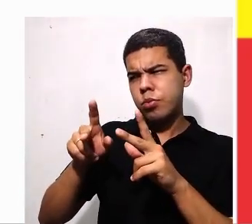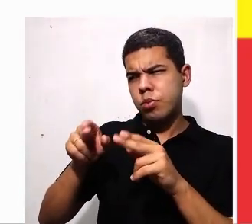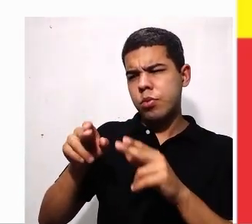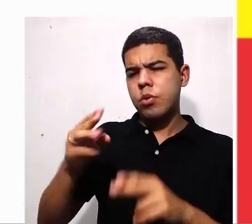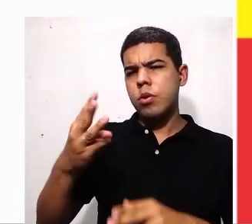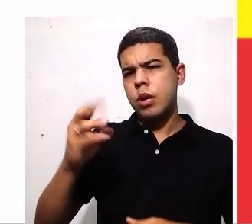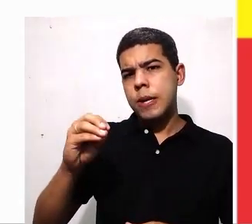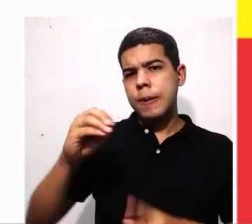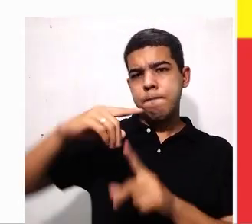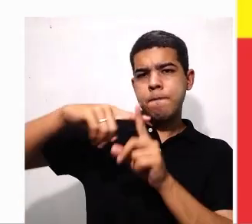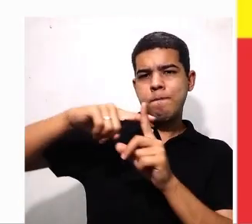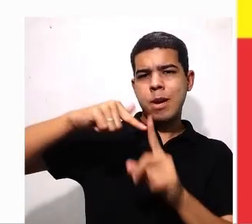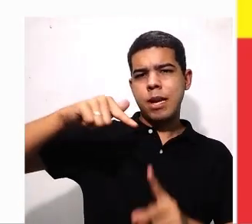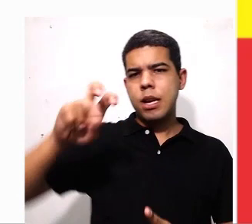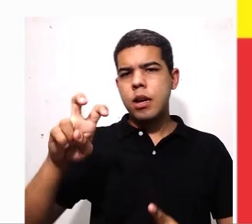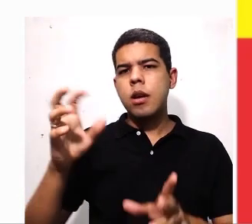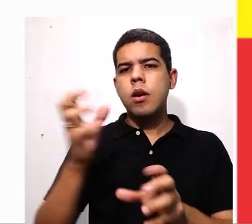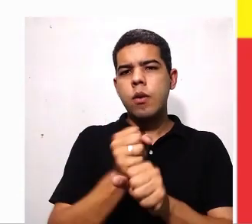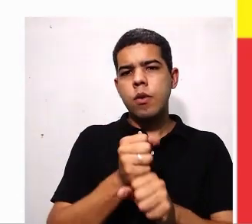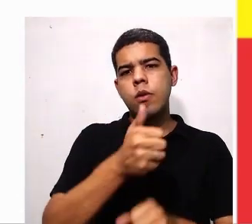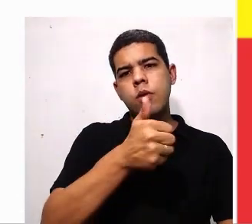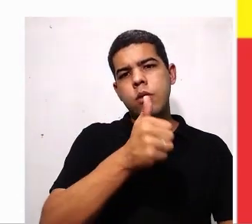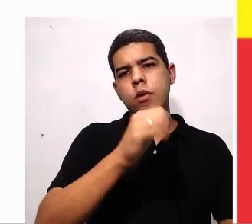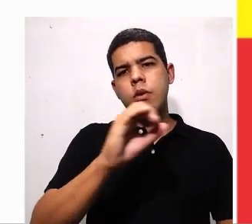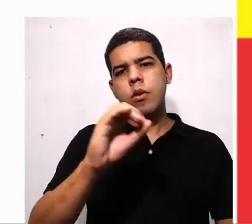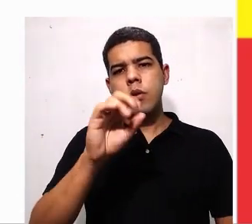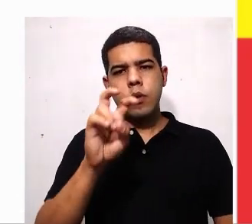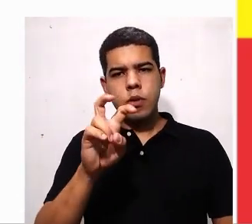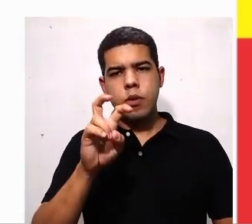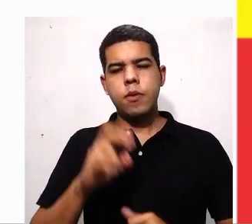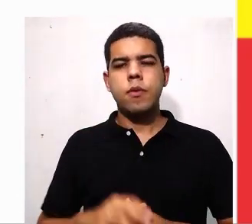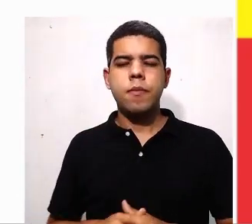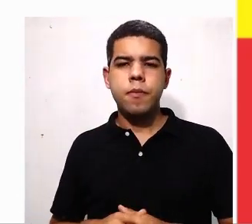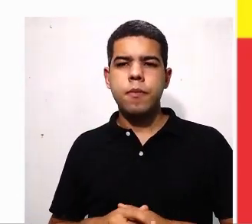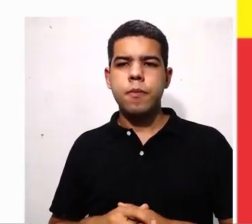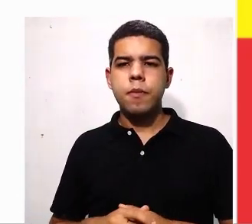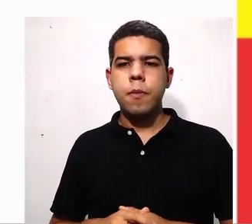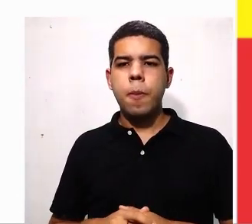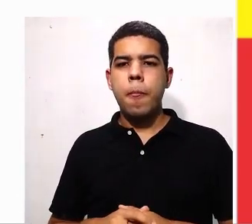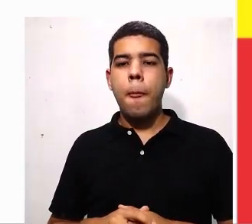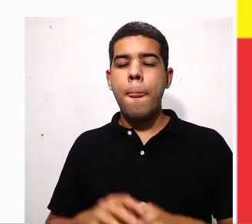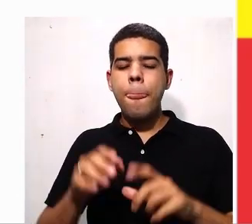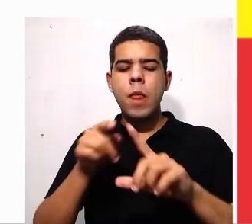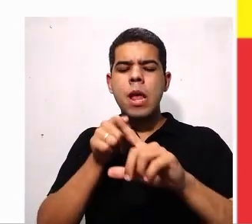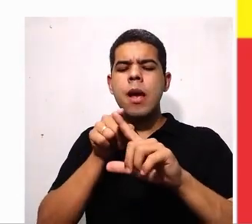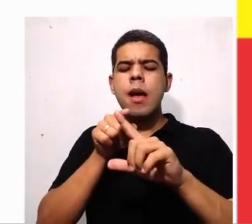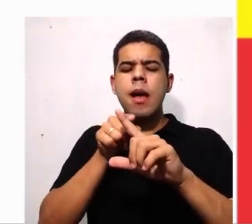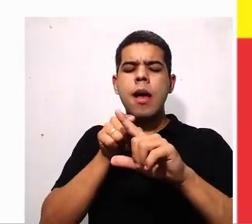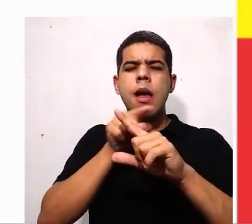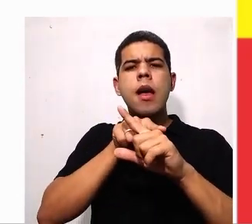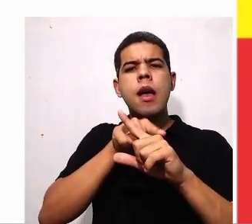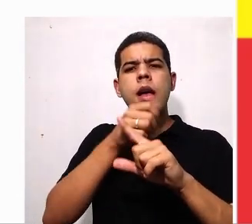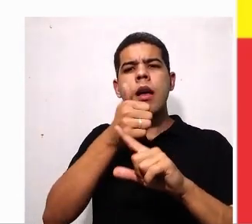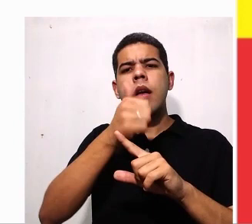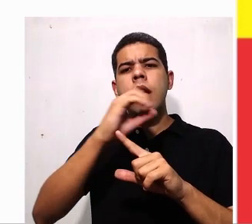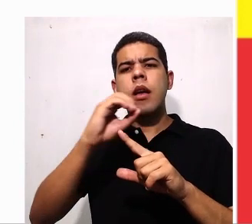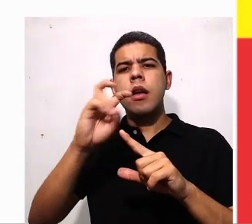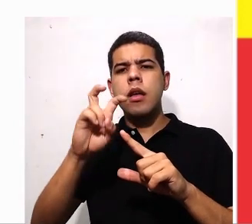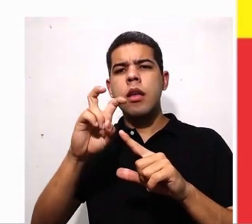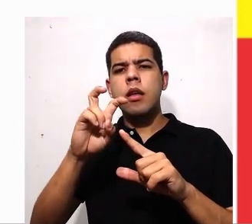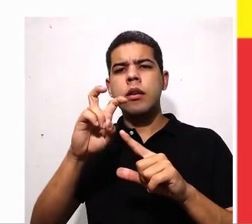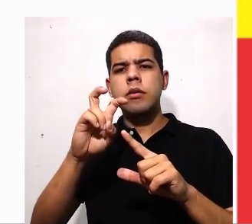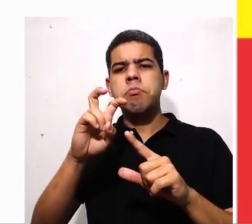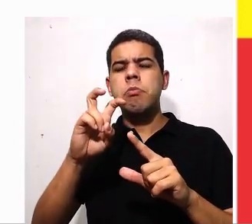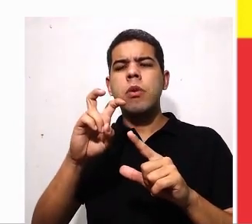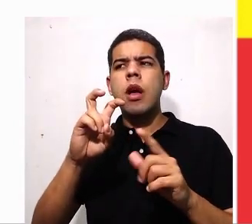30 mais 75. Vai dar 105. Aí, veja, se esse ângulo que está fora é 105, quanto é que